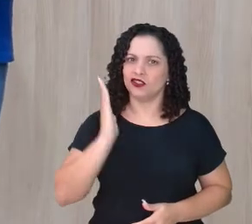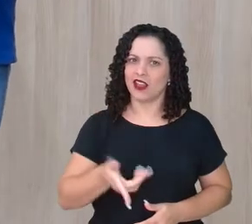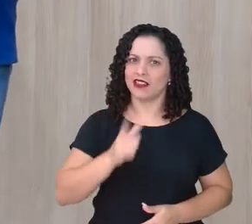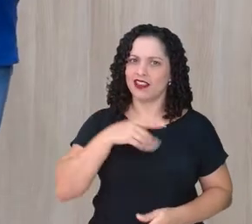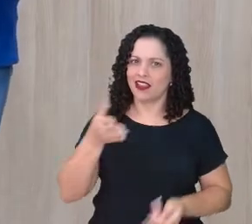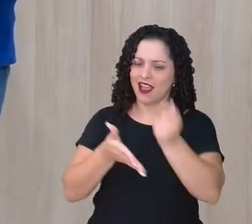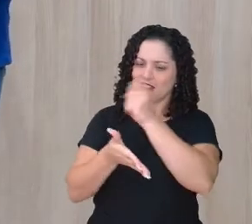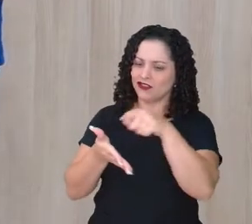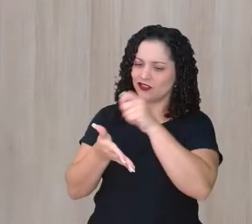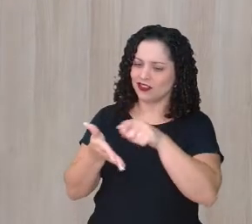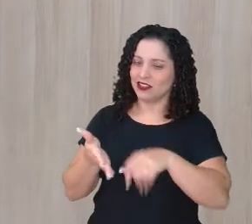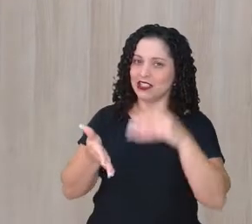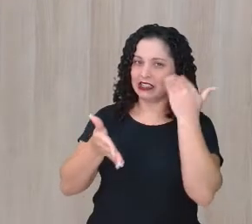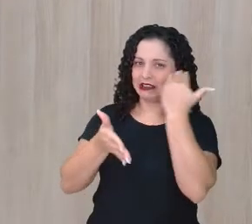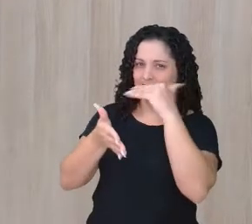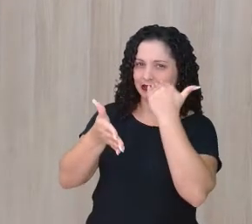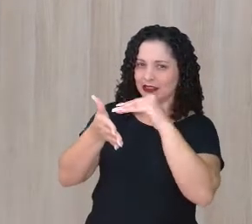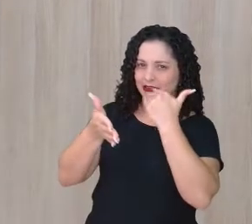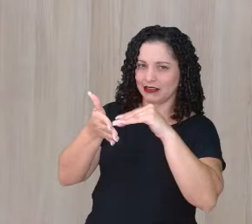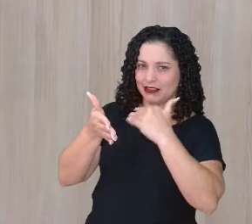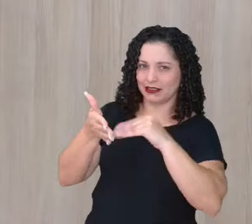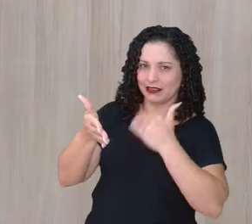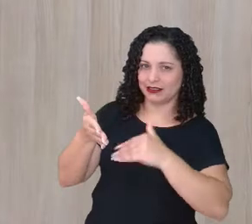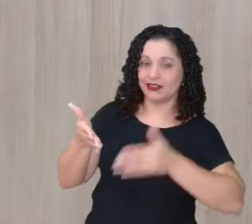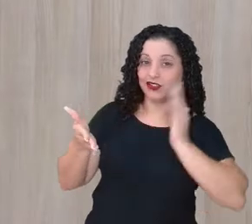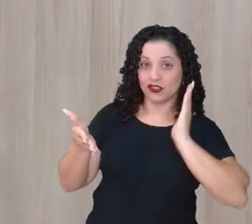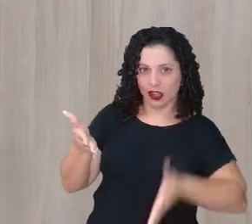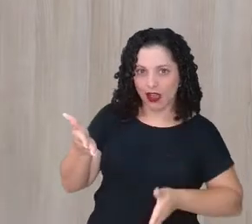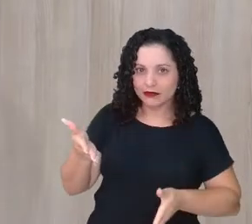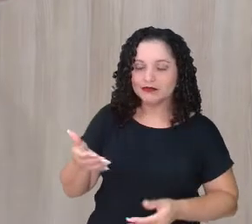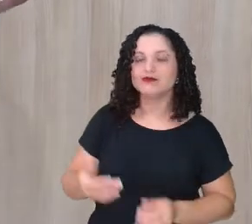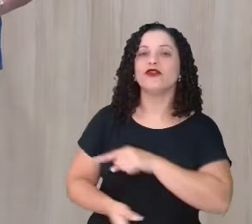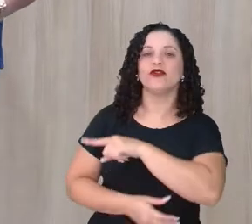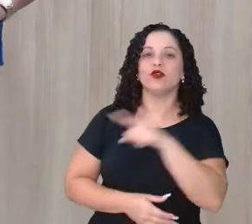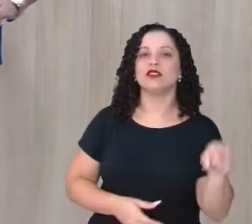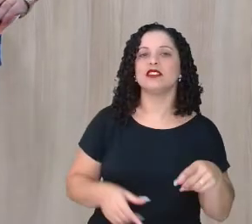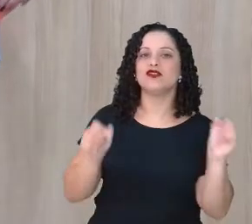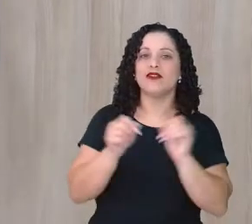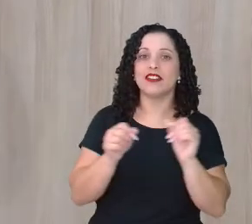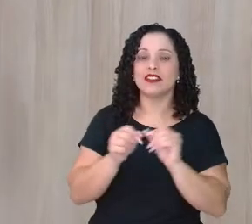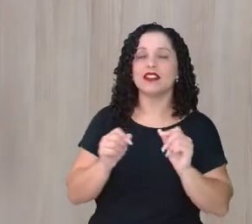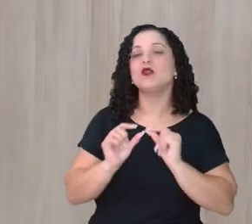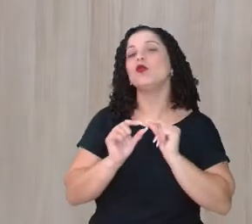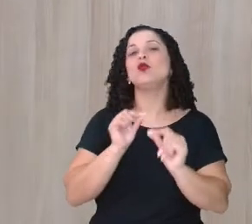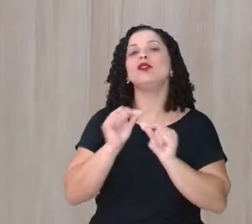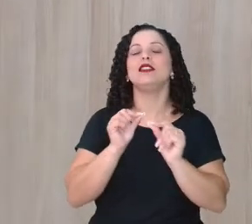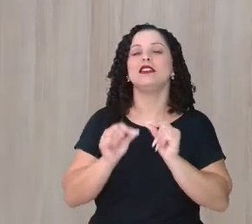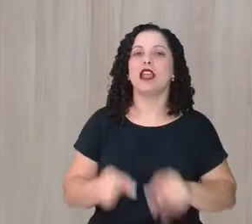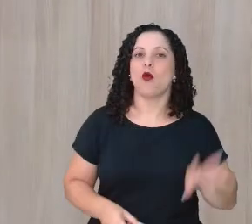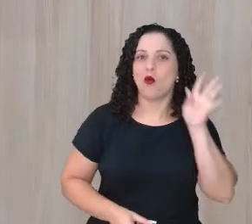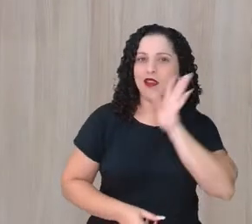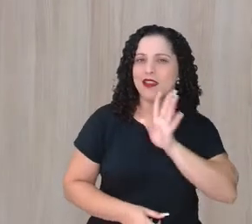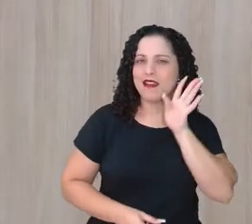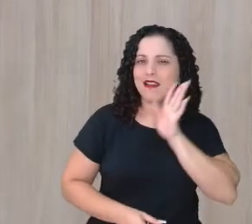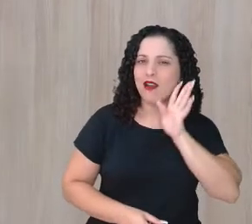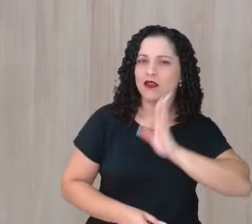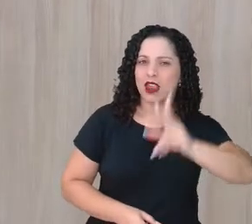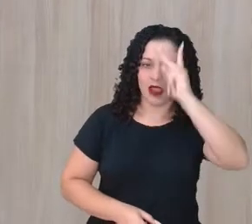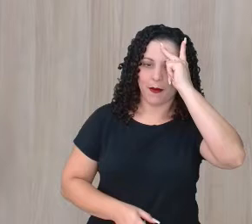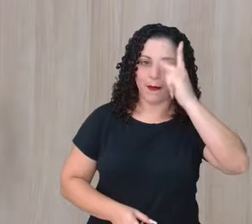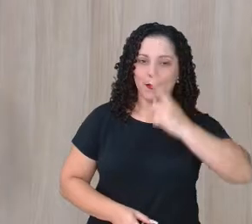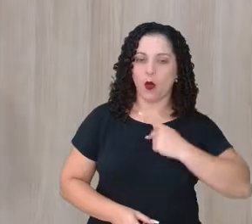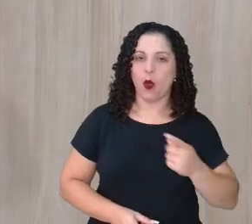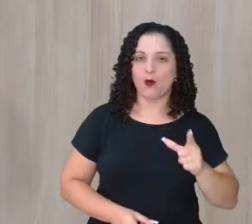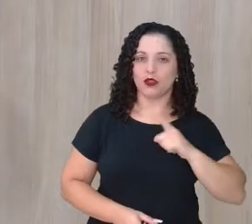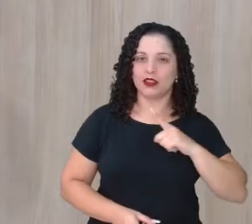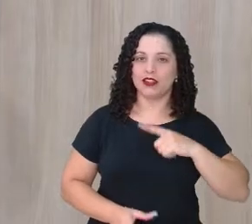agendinha, aquele planner, não é? Eu até disse aqui, faz um bem interessante, bem pessoal, com as suas marcas,